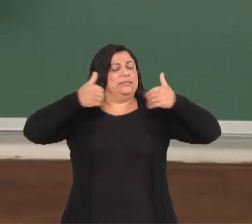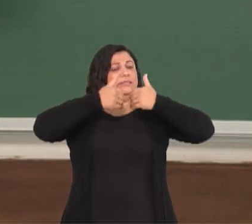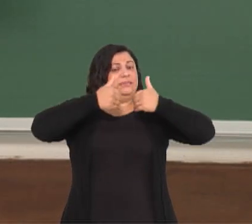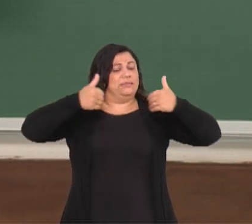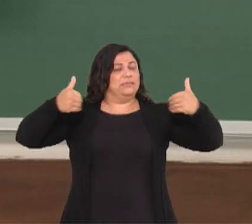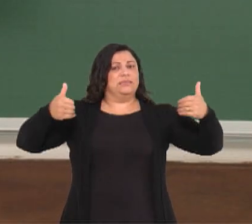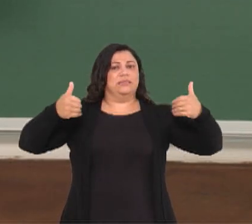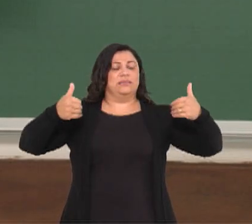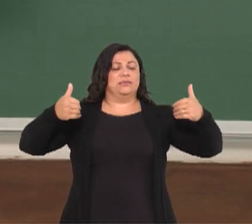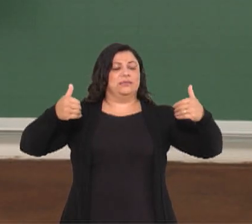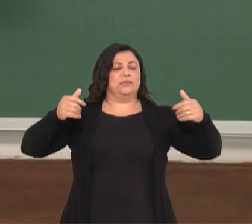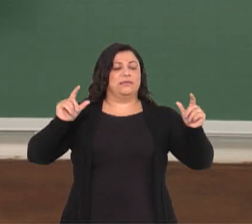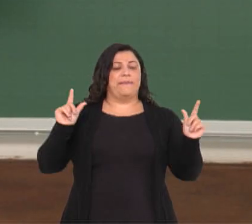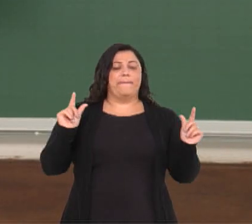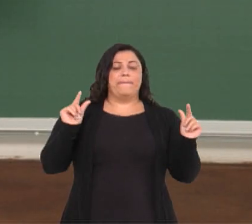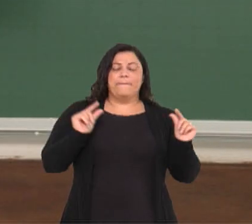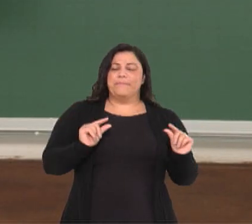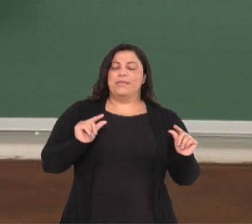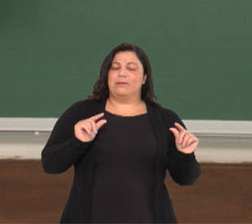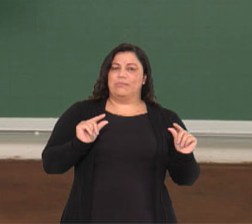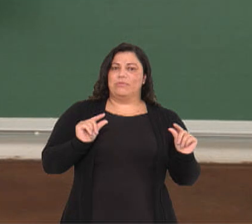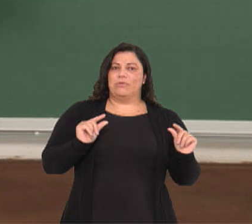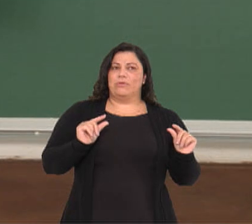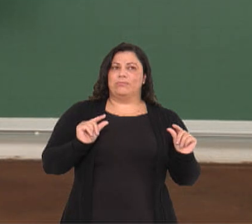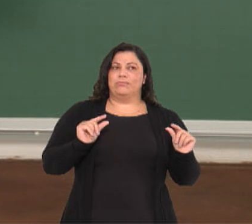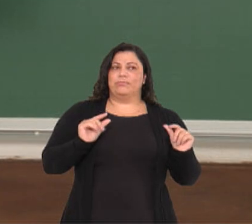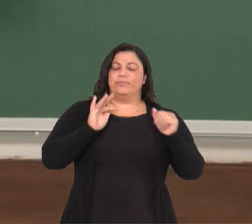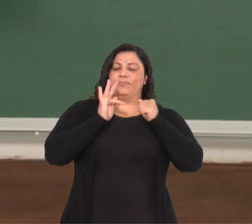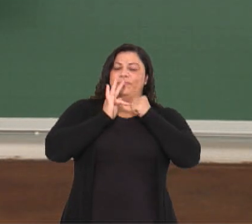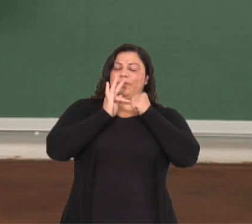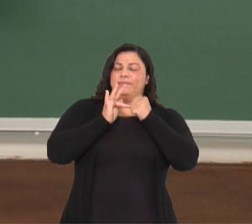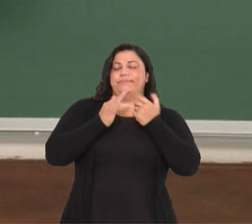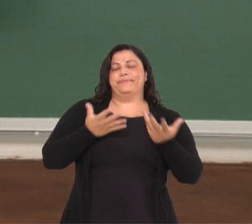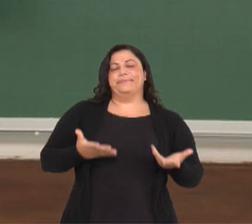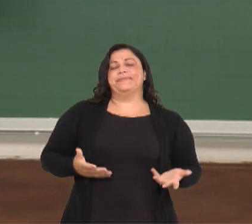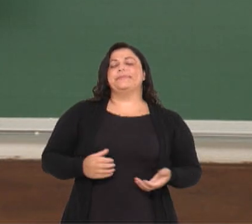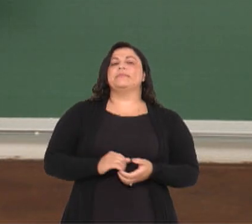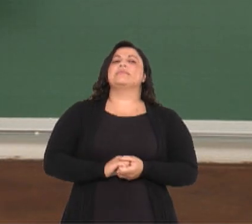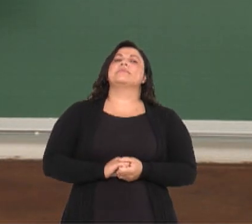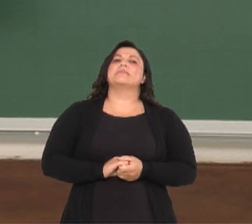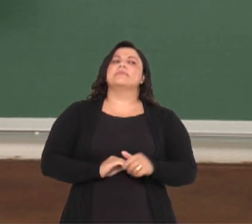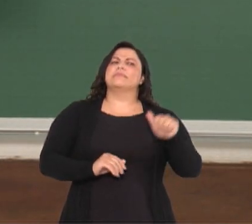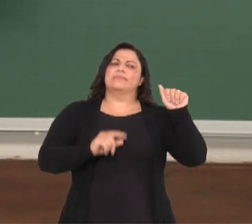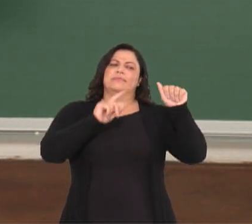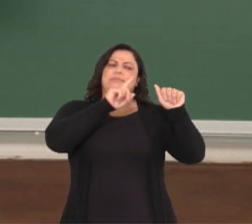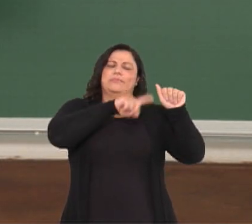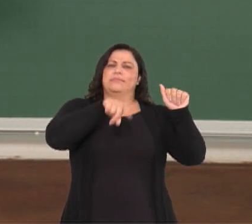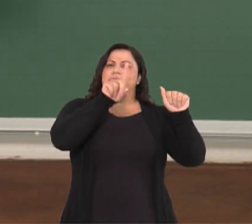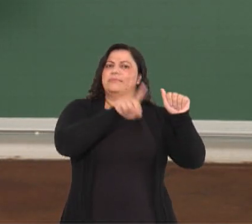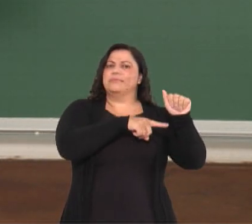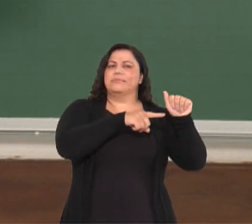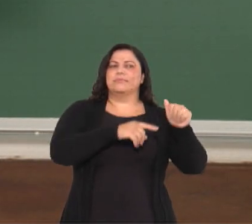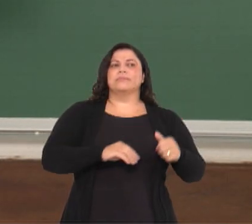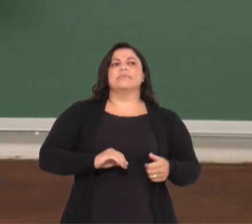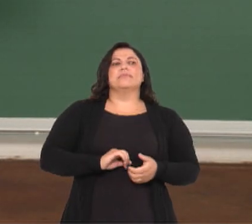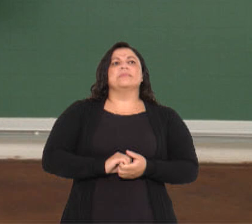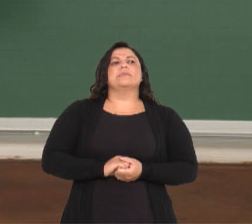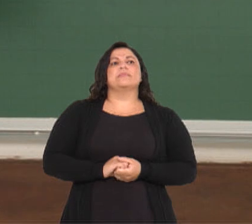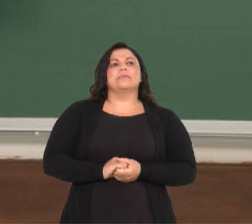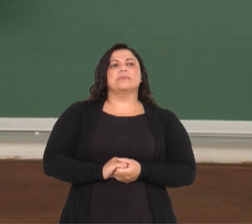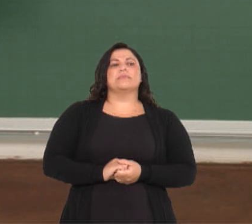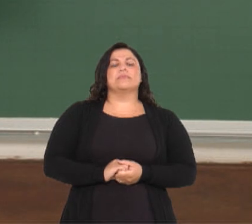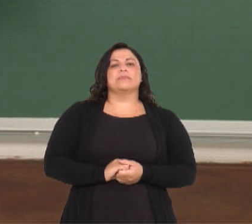menor a força elétrica entre essas cargas. A alternativa A é errada. Vamos para a próxima. Na próxima